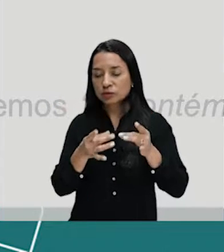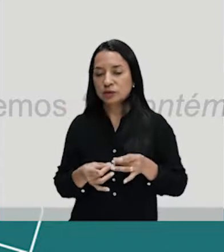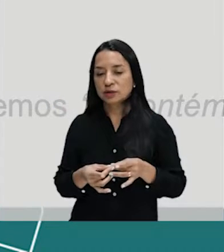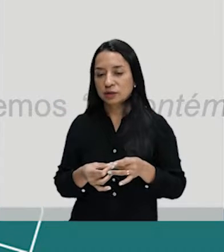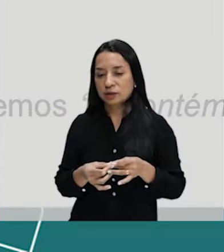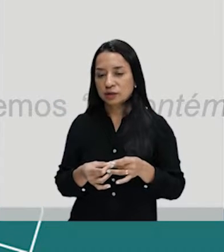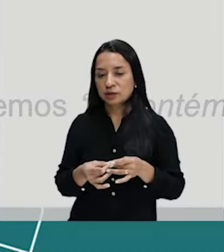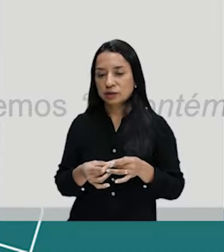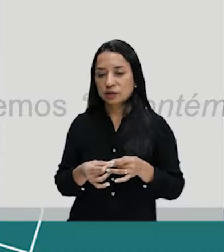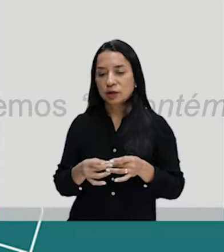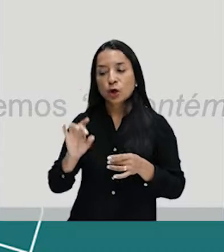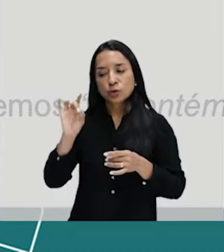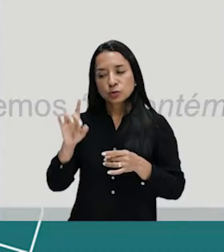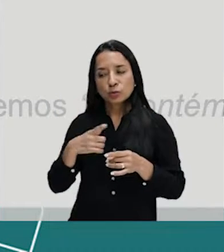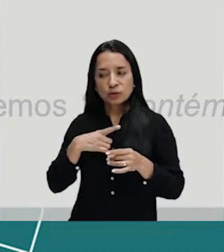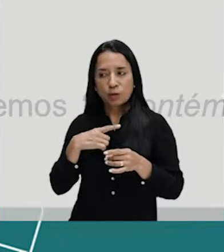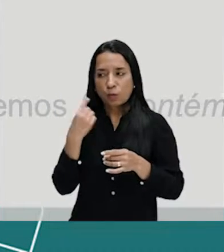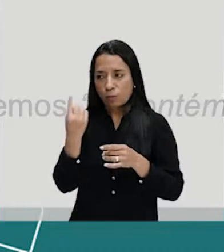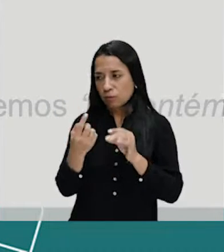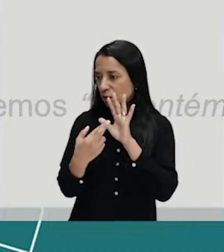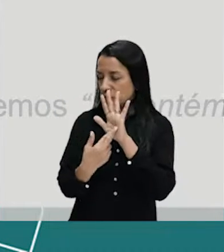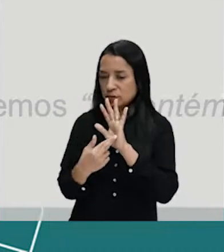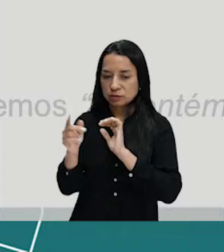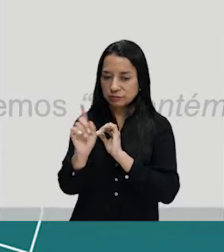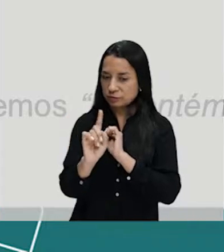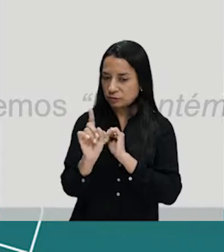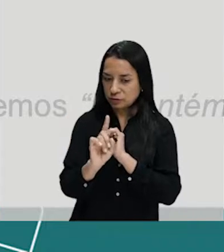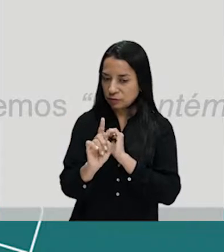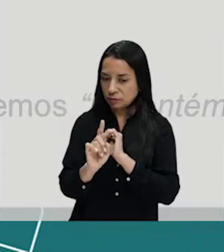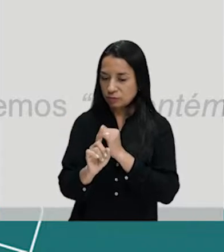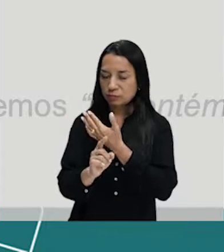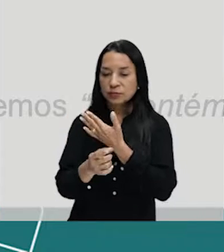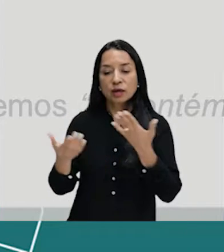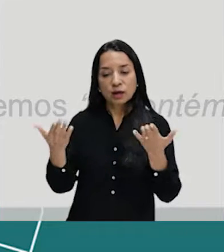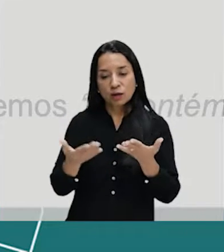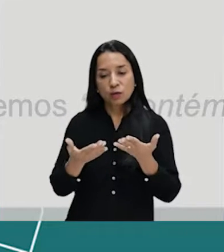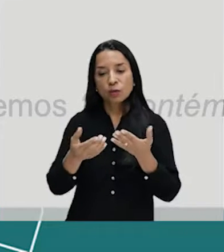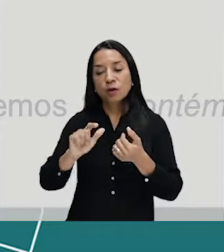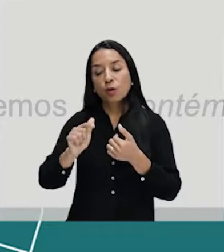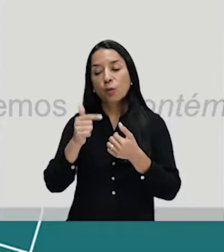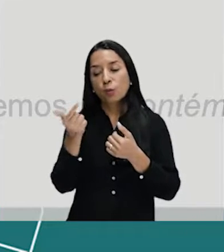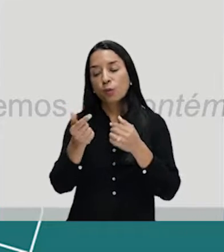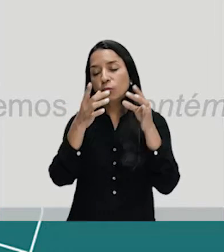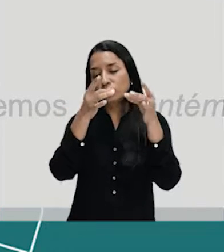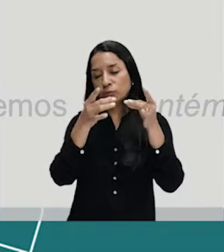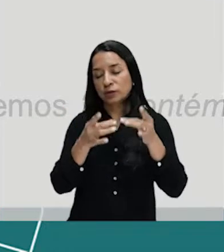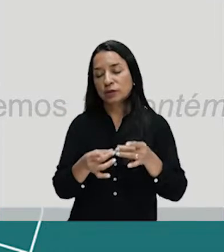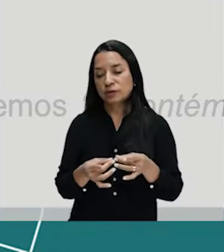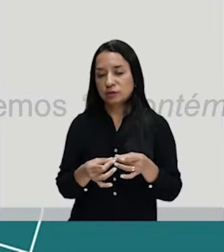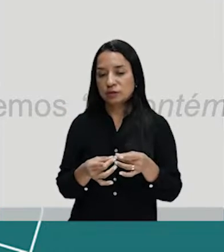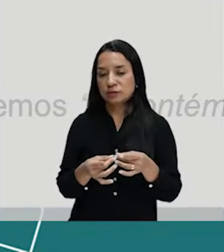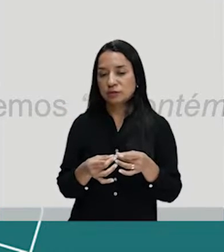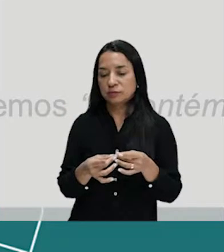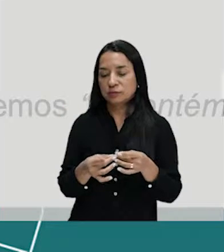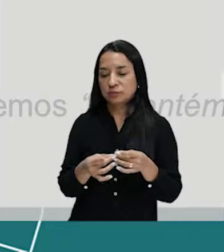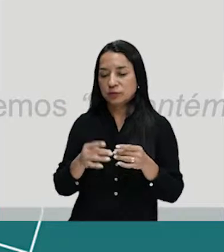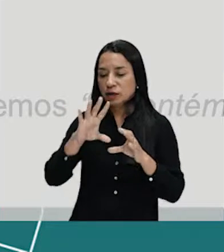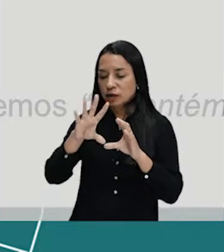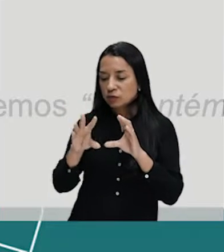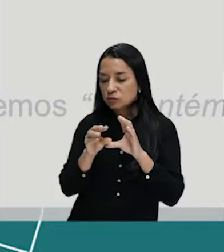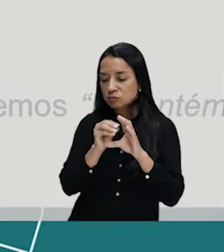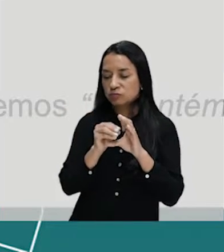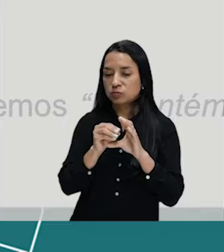única representação essa representação aqui é a do está contido mas eu posso dizer isso de uma outra forma